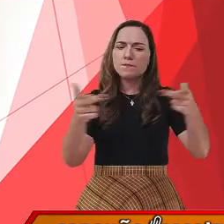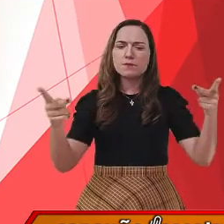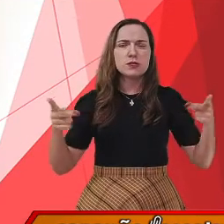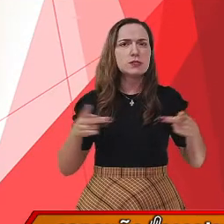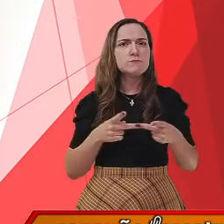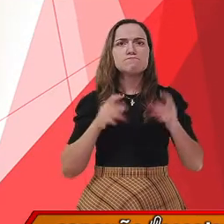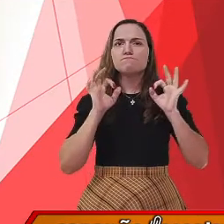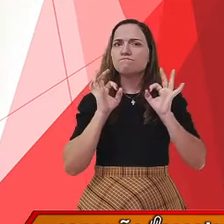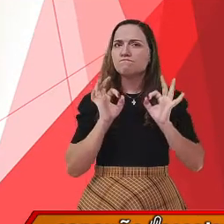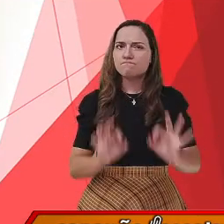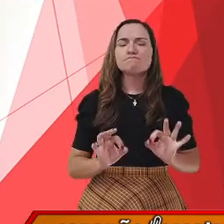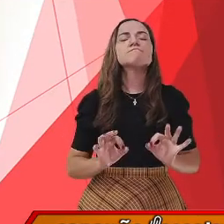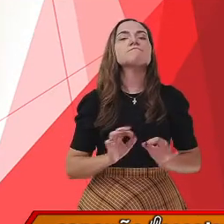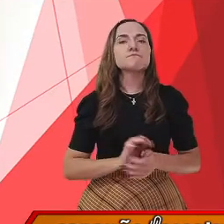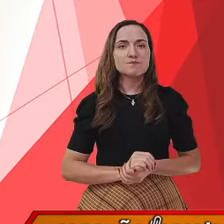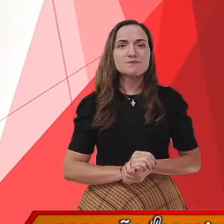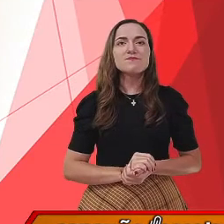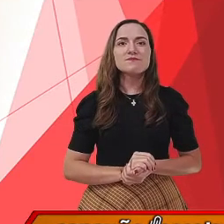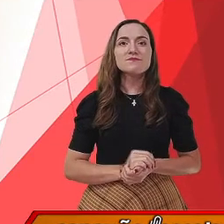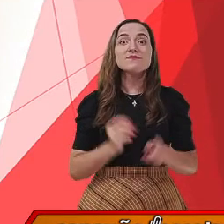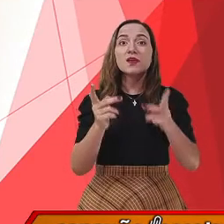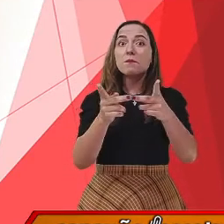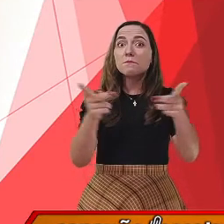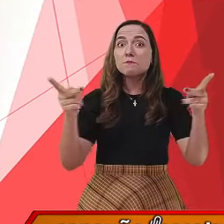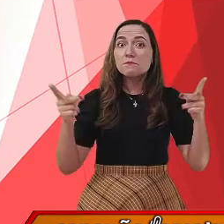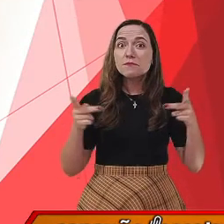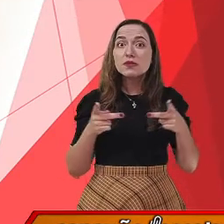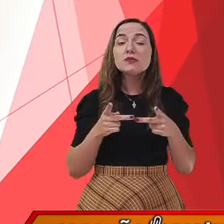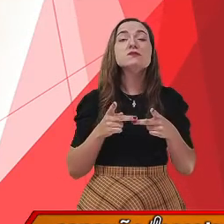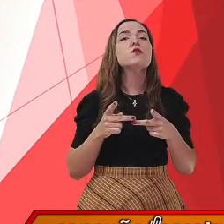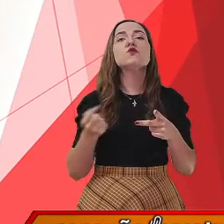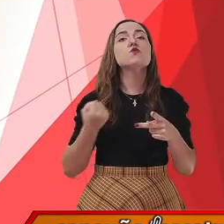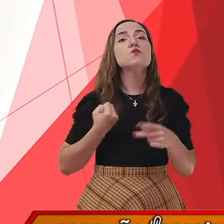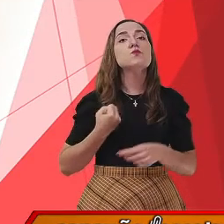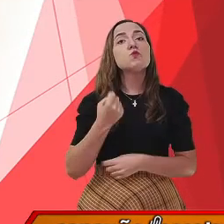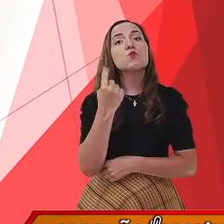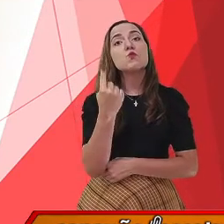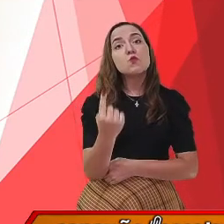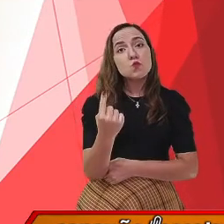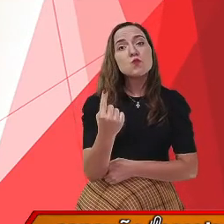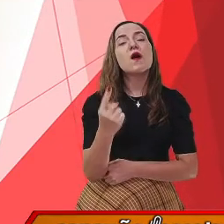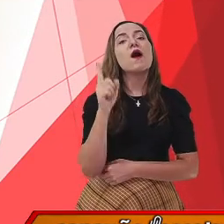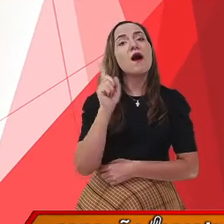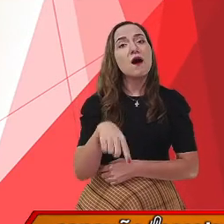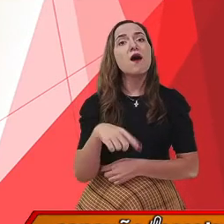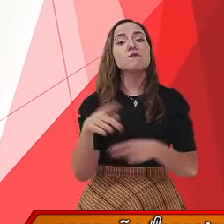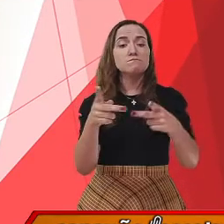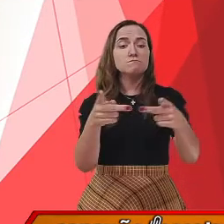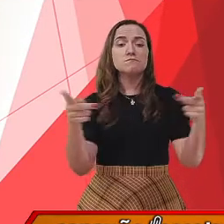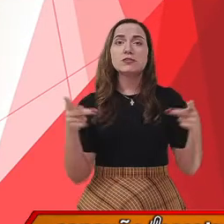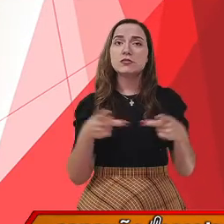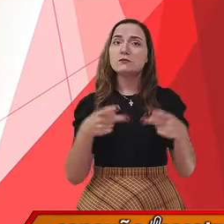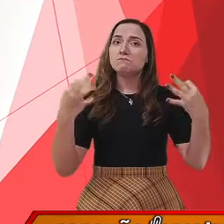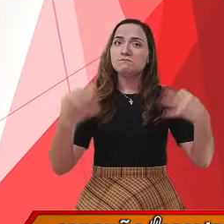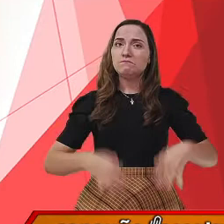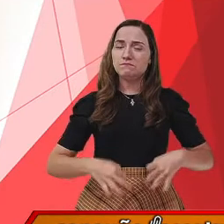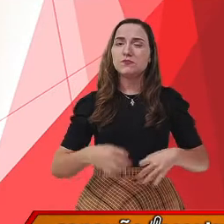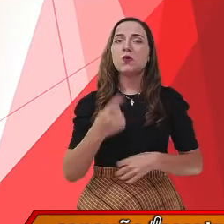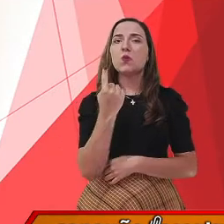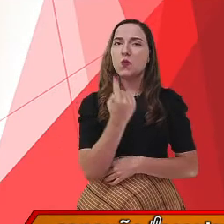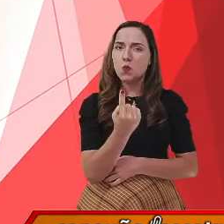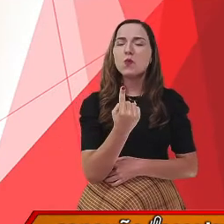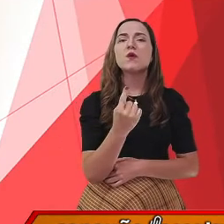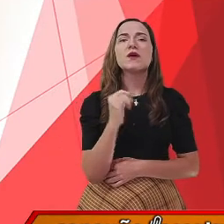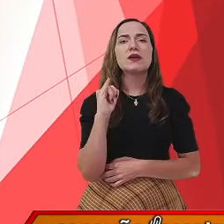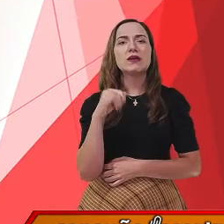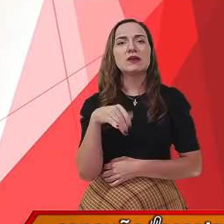inteira. Uma pizza inteira é representada pelo número 1 e dizemos que é 1 inteiro.